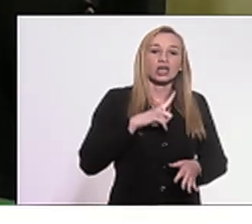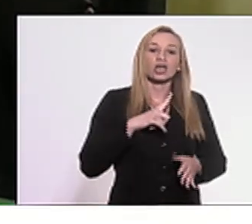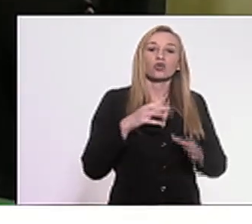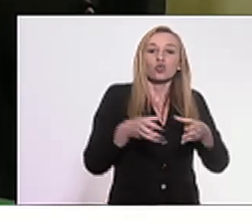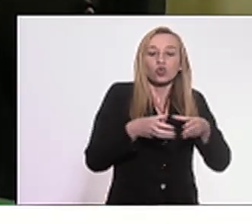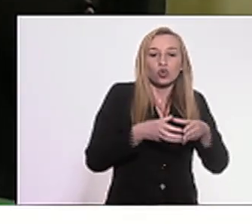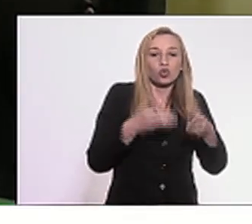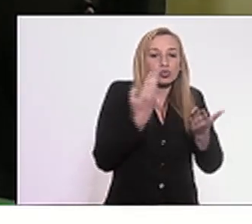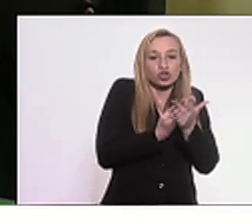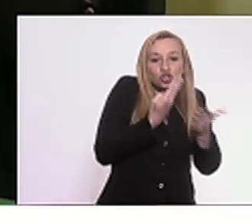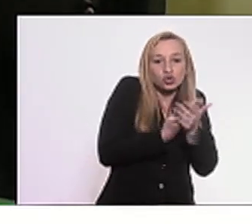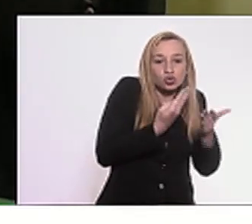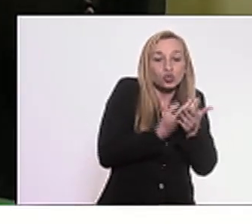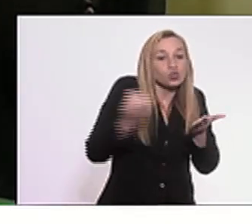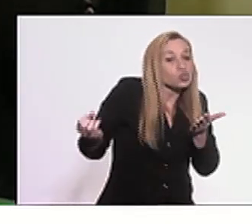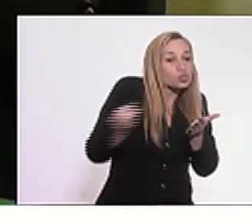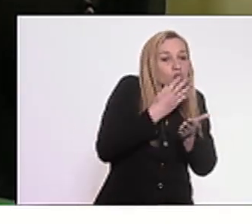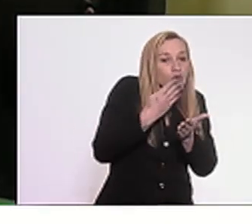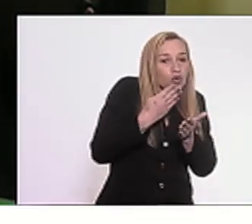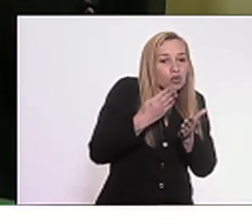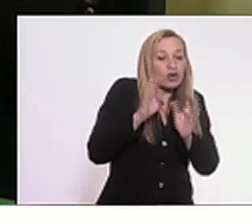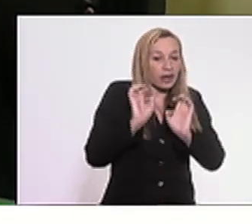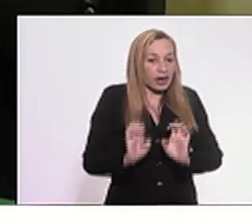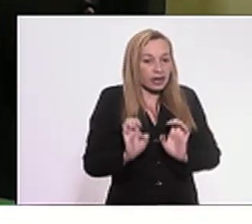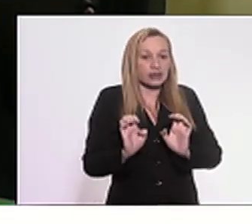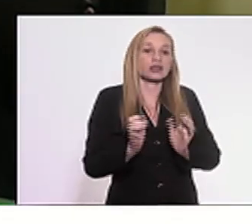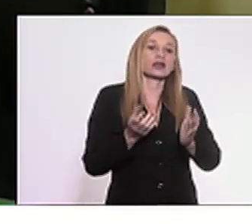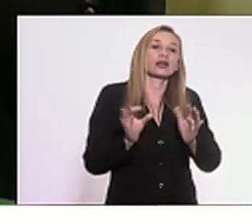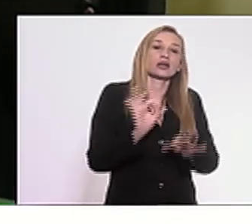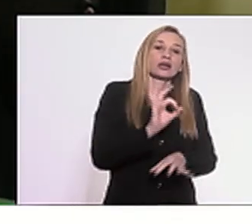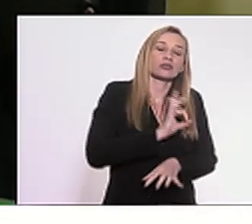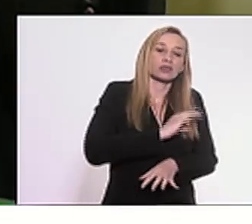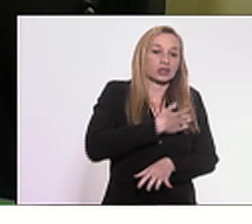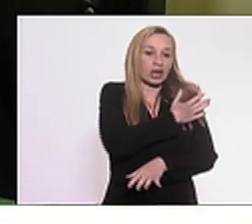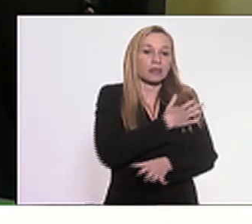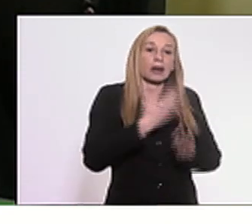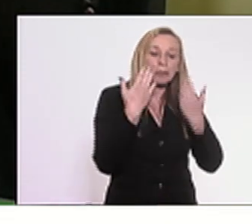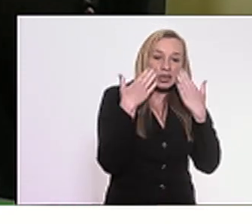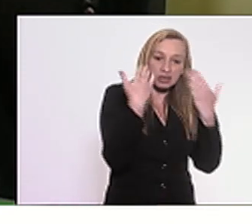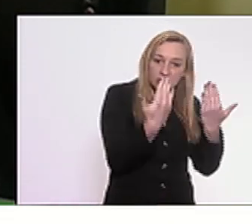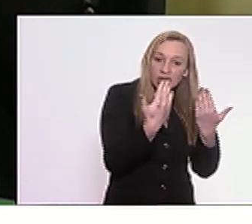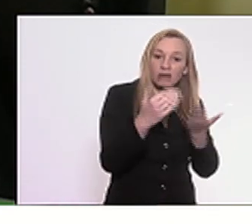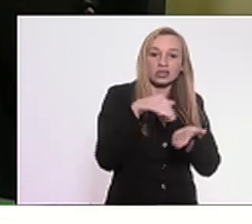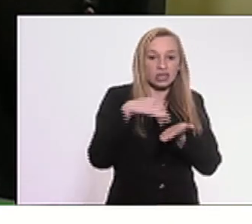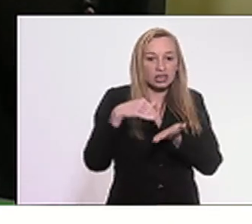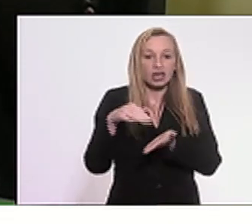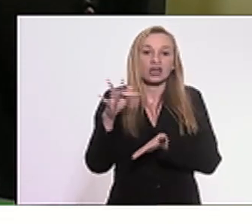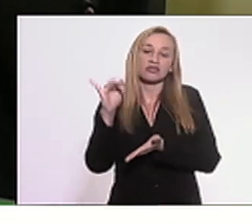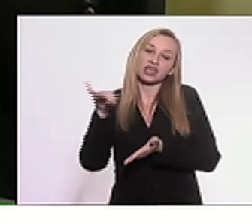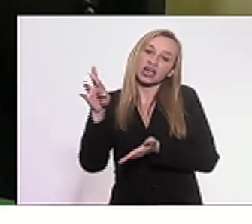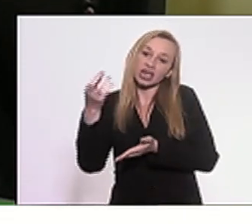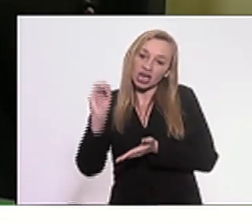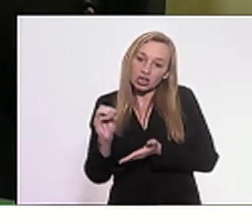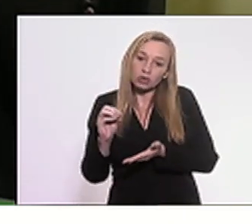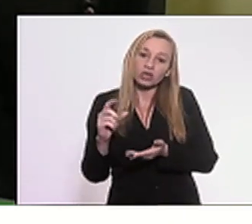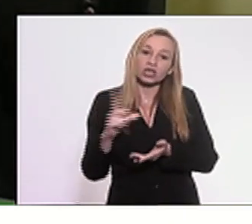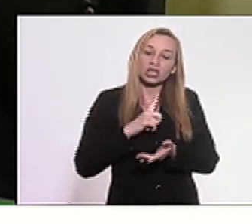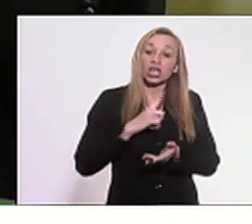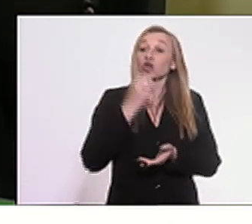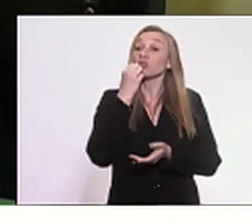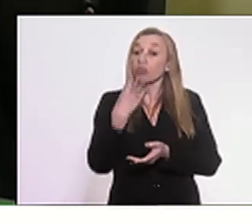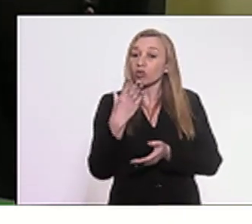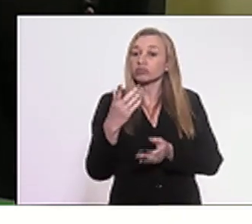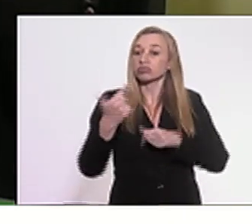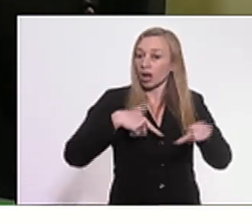novo regulamento disciplinar para a gente poder apresentar ao secretário Figueiredo, que tem exercido, né, um papel